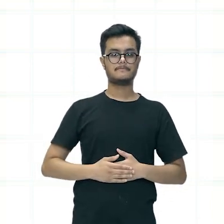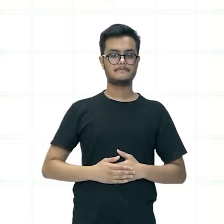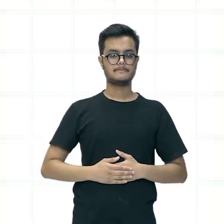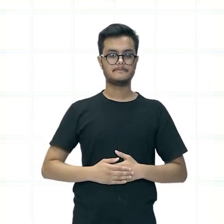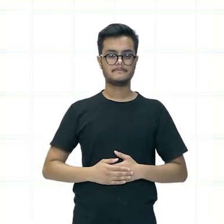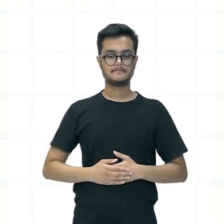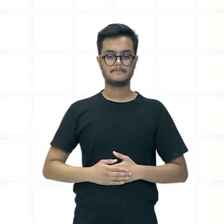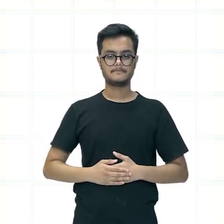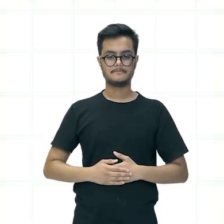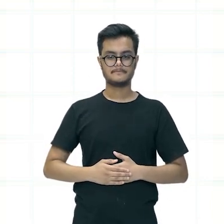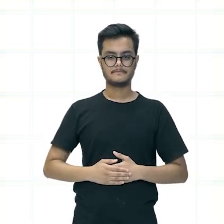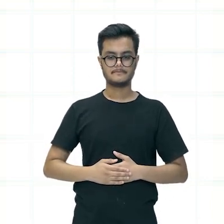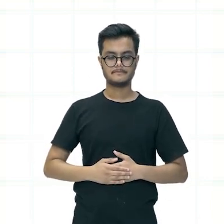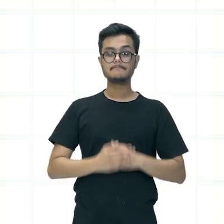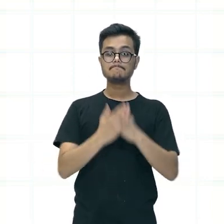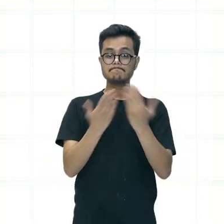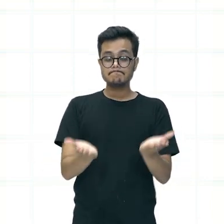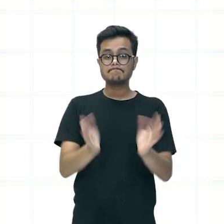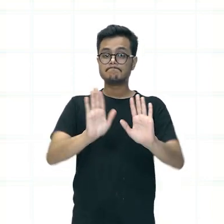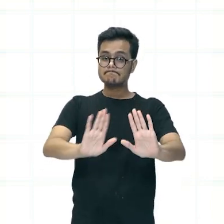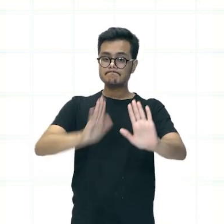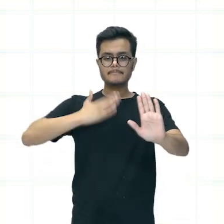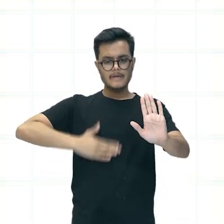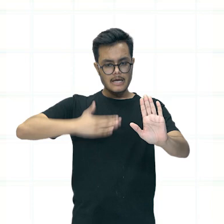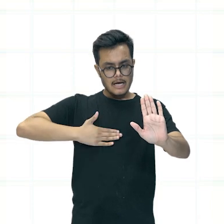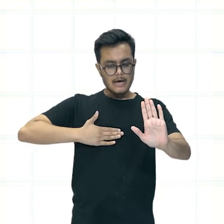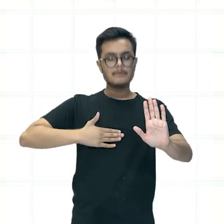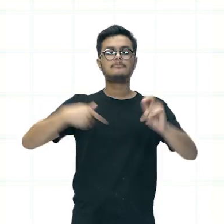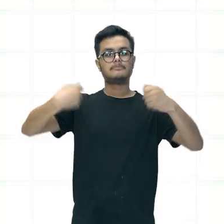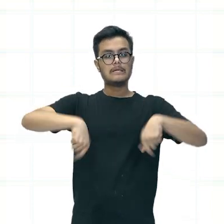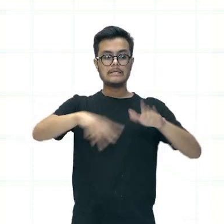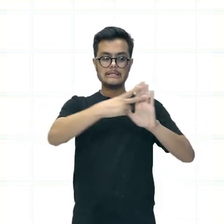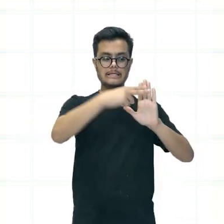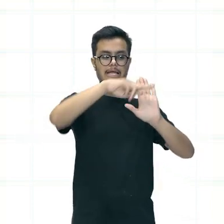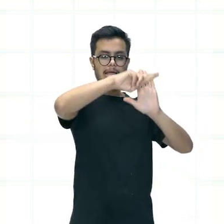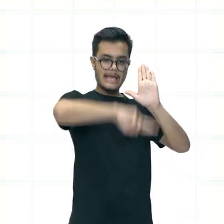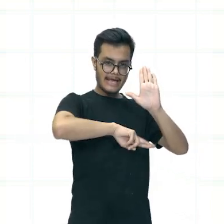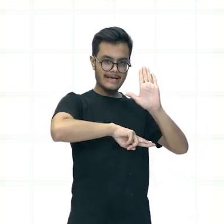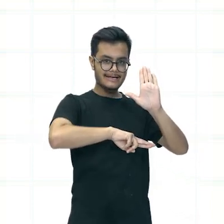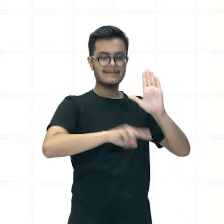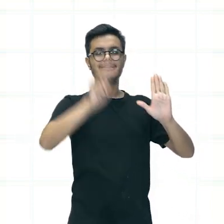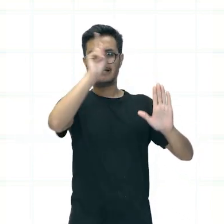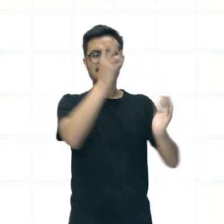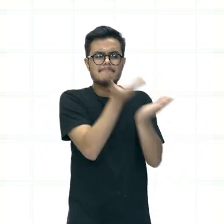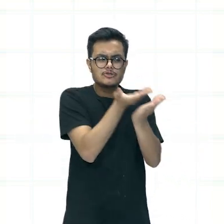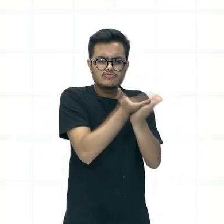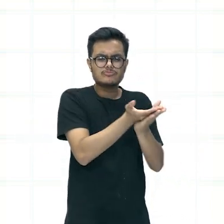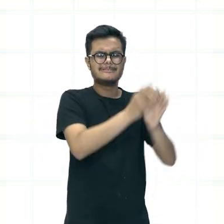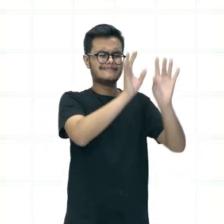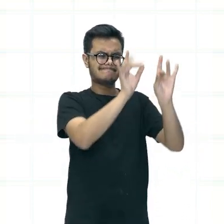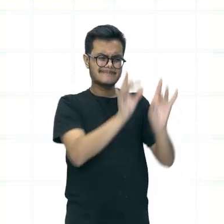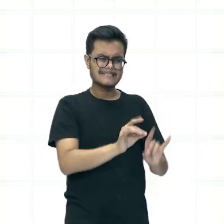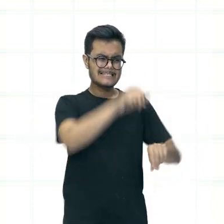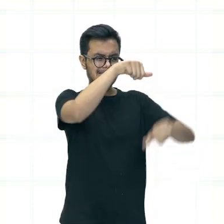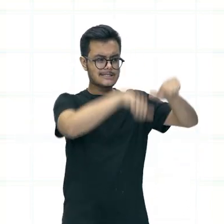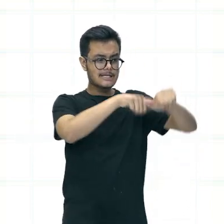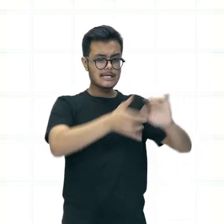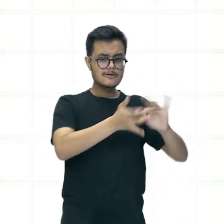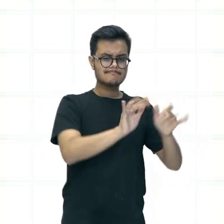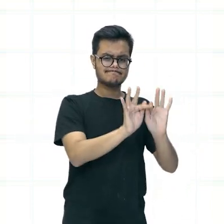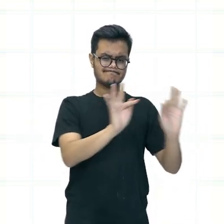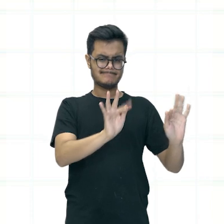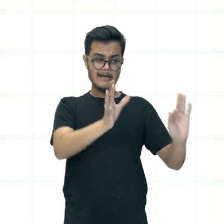Verbos regulares, porque os verbos irregulares você precisa mesmo estudar, contextualizar, até entrar